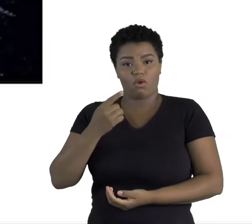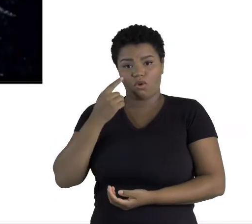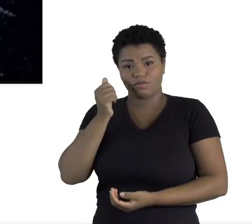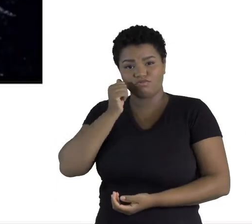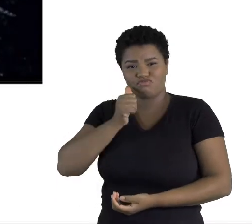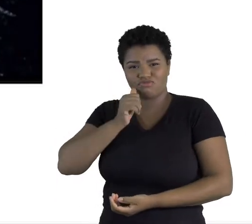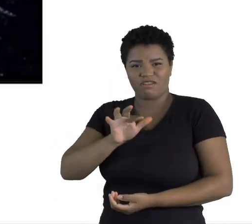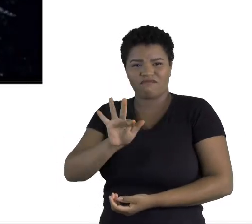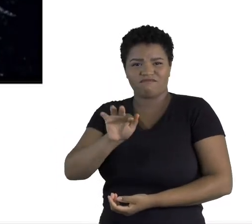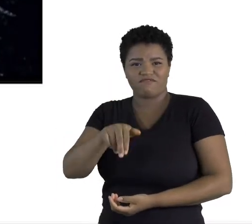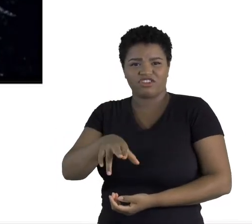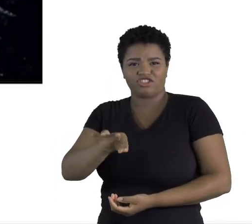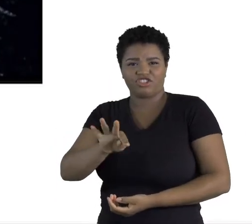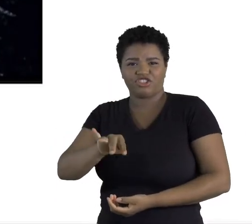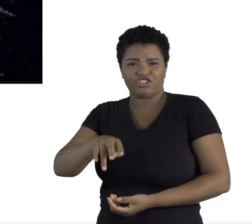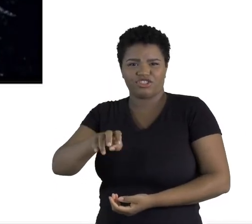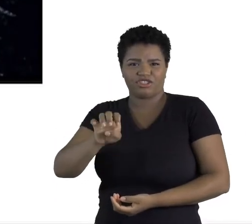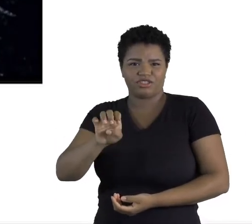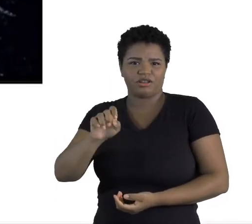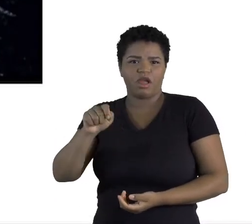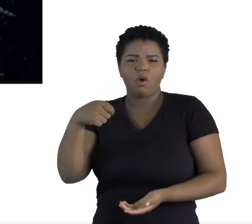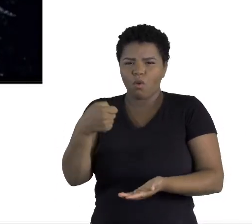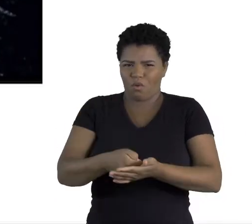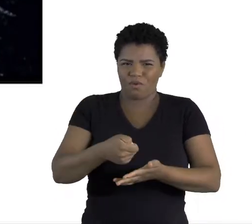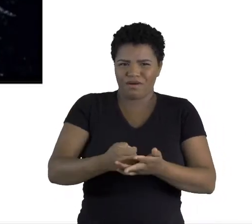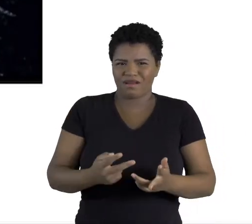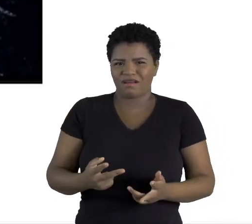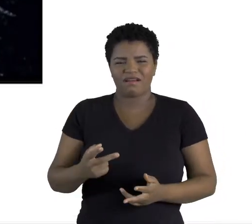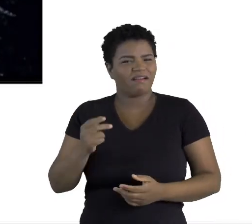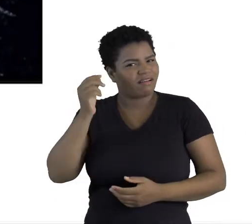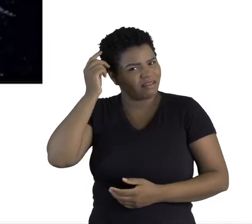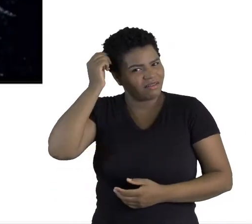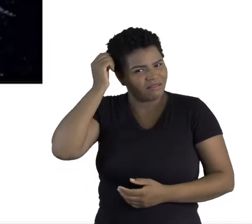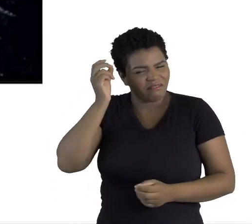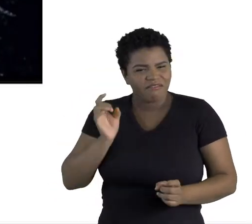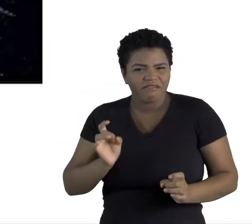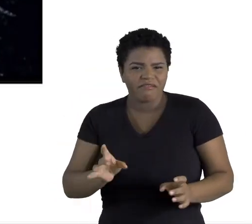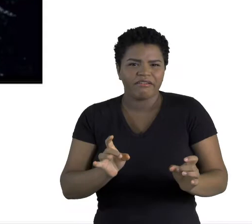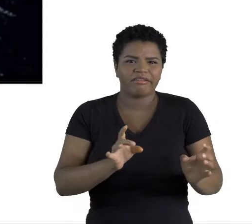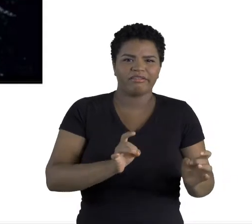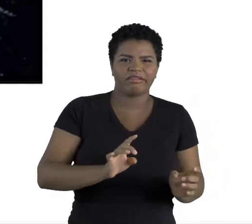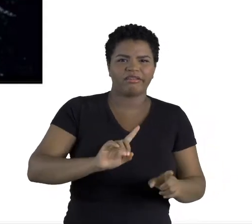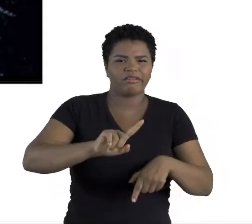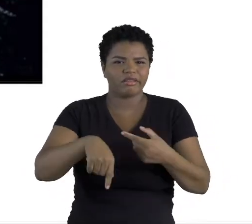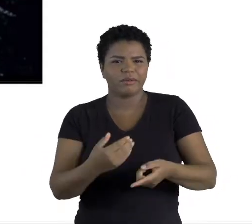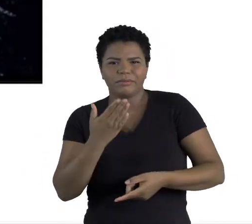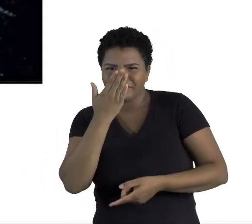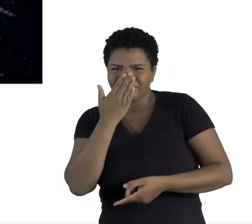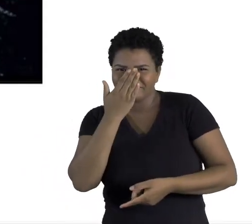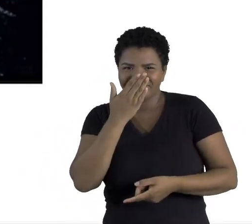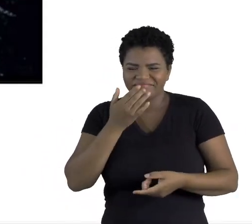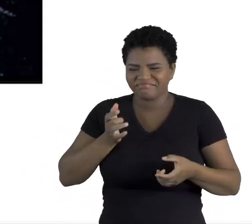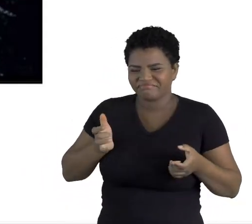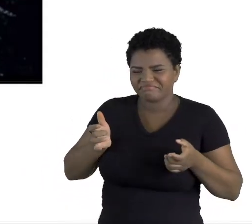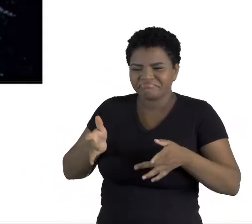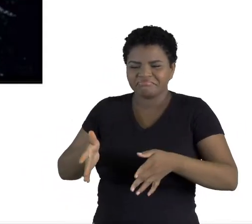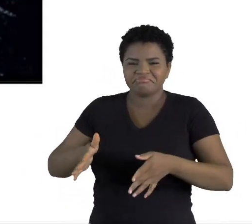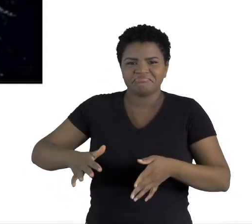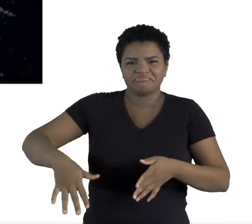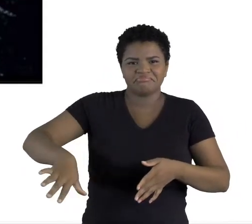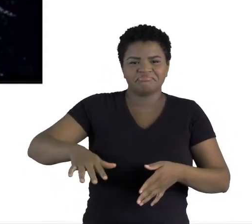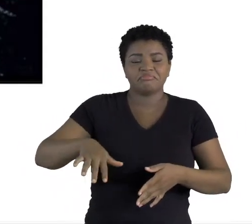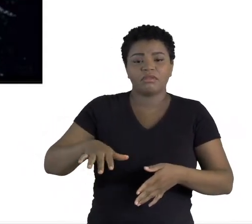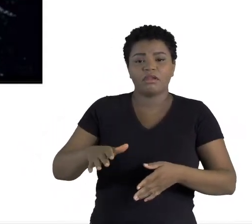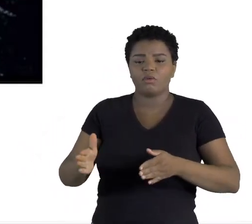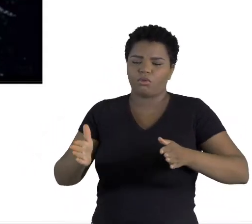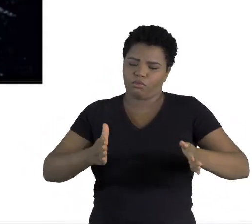quando ela é obrigada a vender os cabelos, né, ela se prostitui, depois que ela é abandonada, e aí nesse período